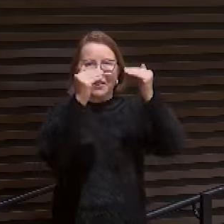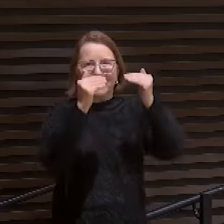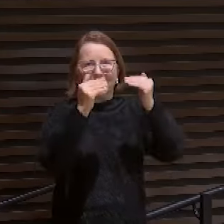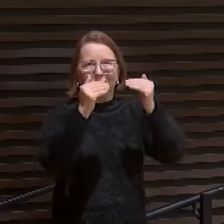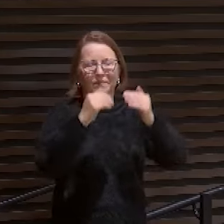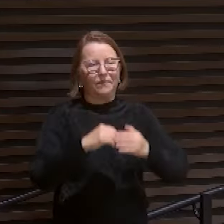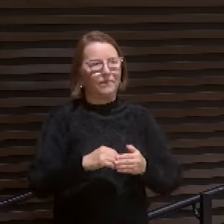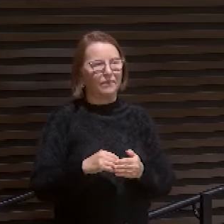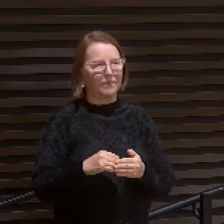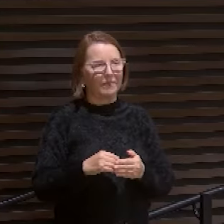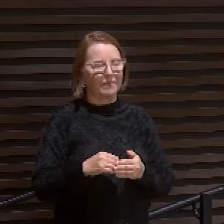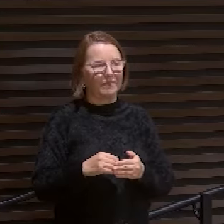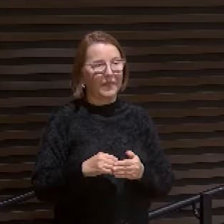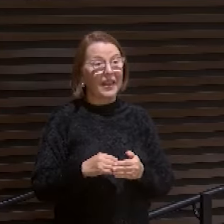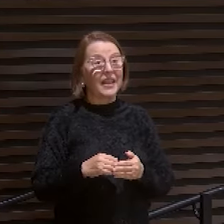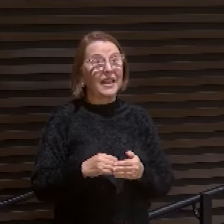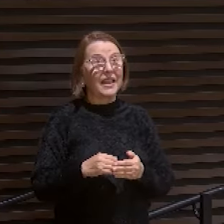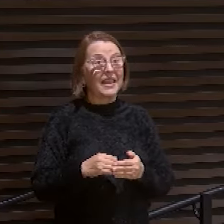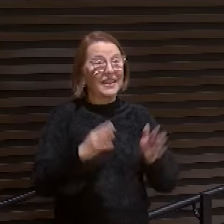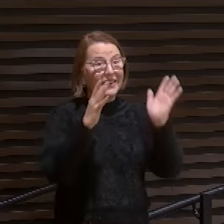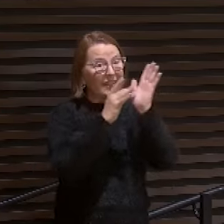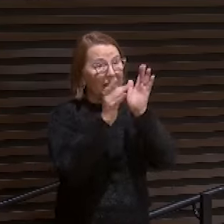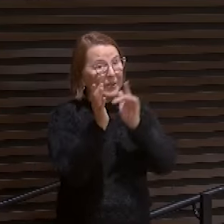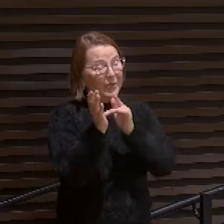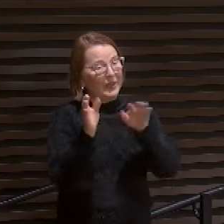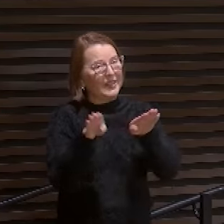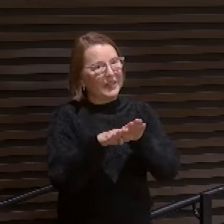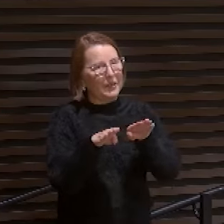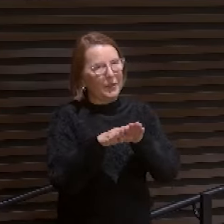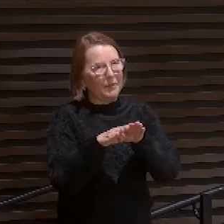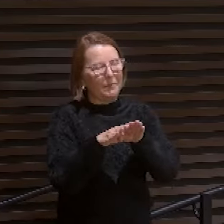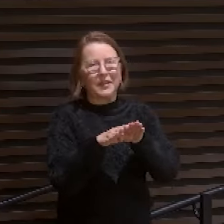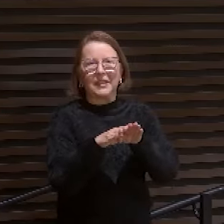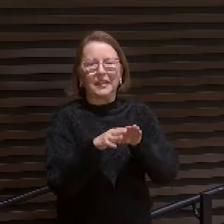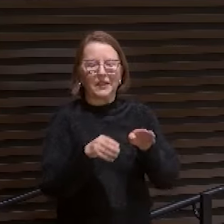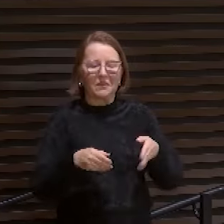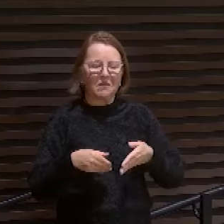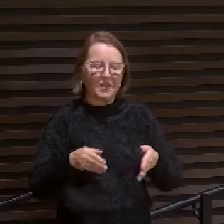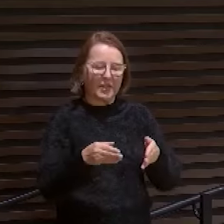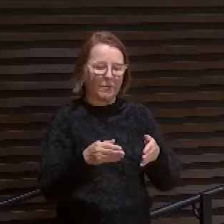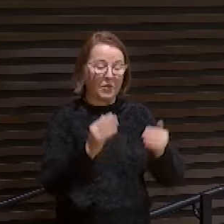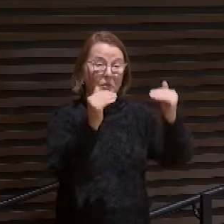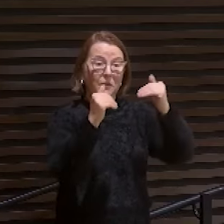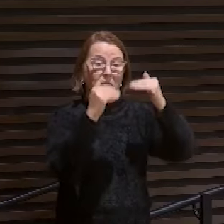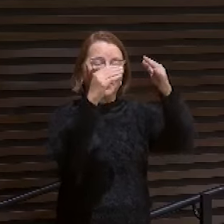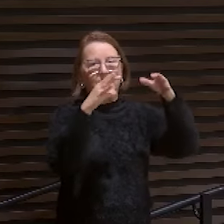quanto é ele também mediador de superior aliança,